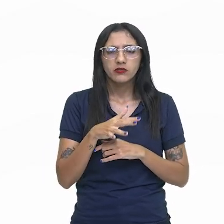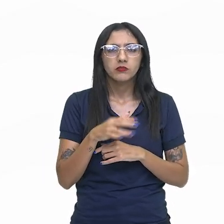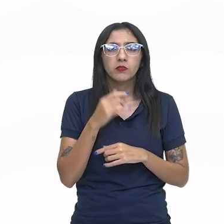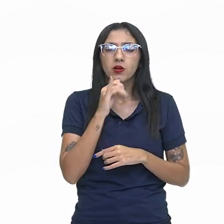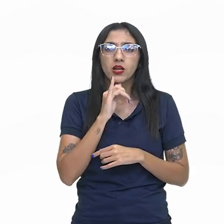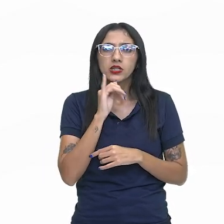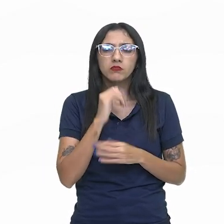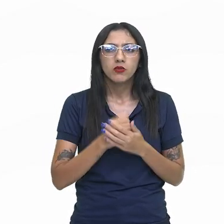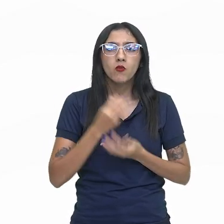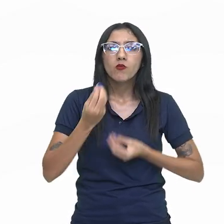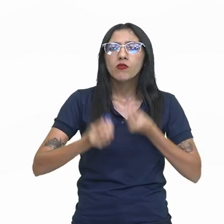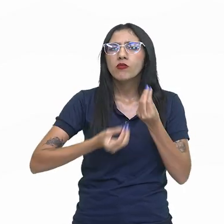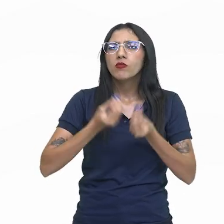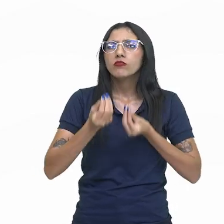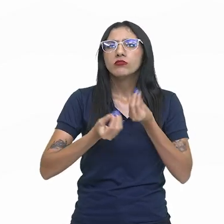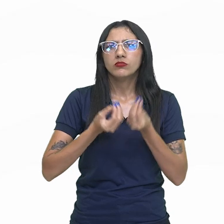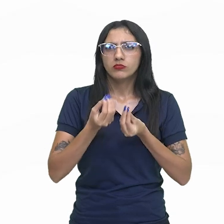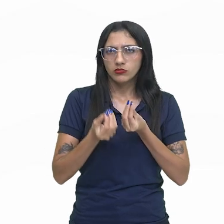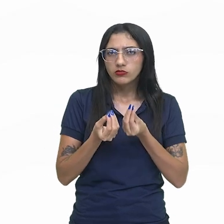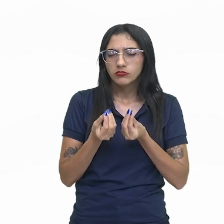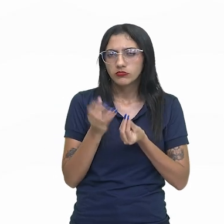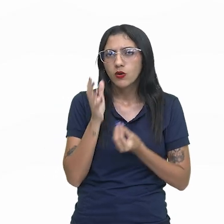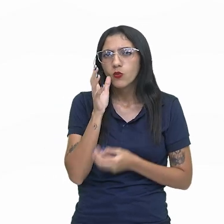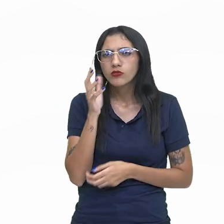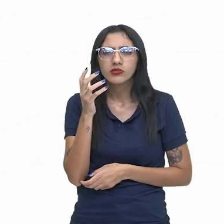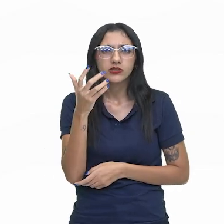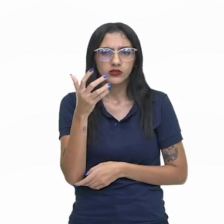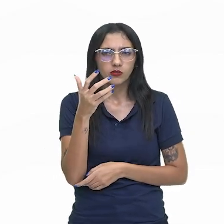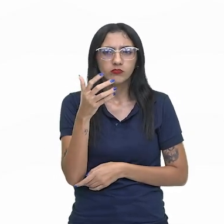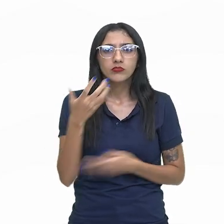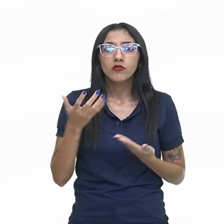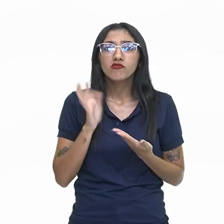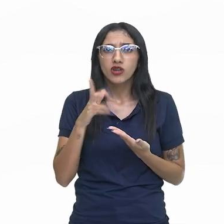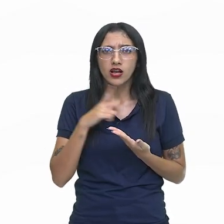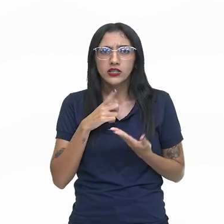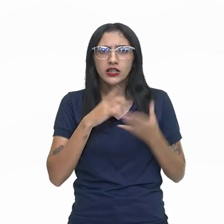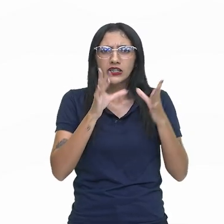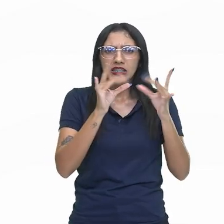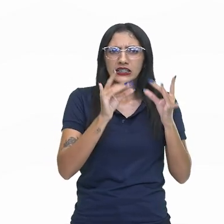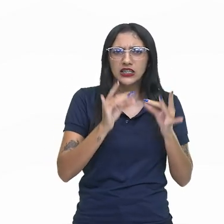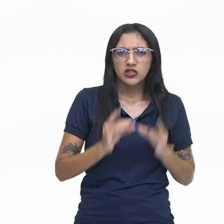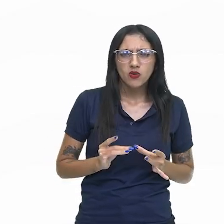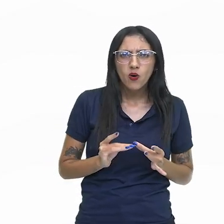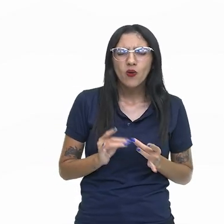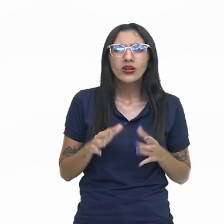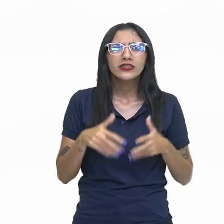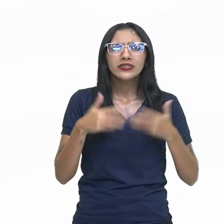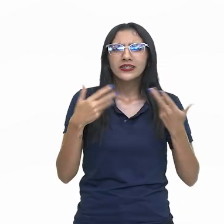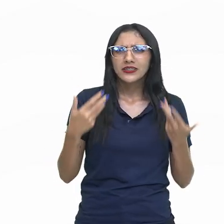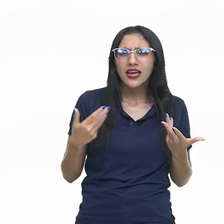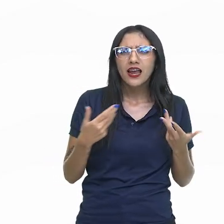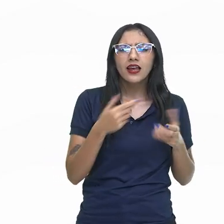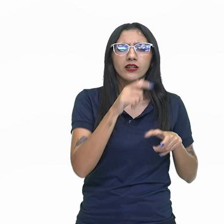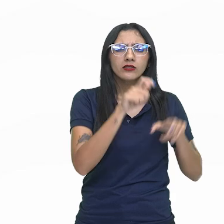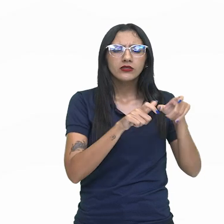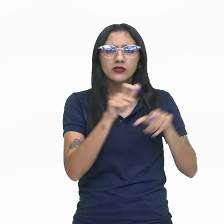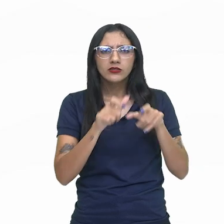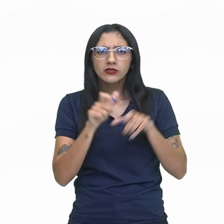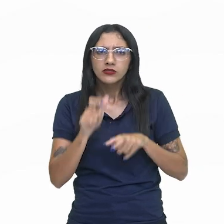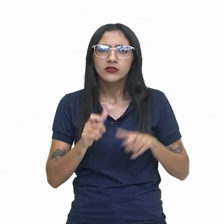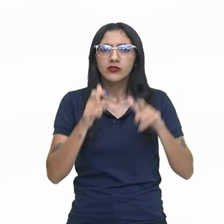como aconteceu. Por quê? Se já diz, né, o que foi que aconteceu, quem estava lá, né,